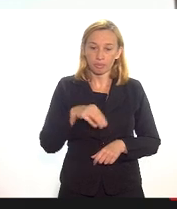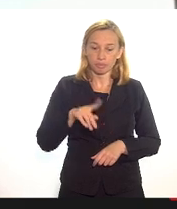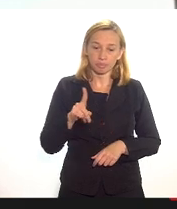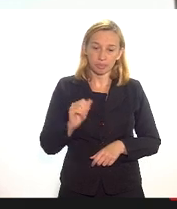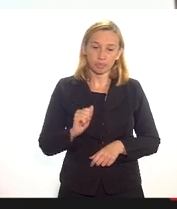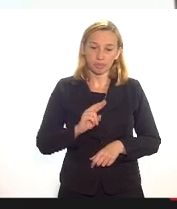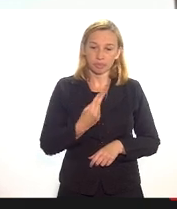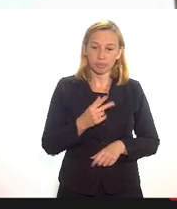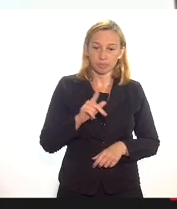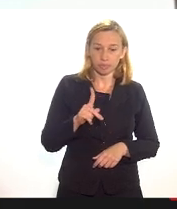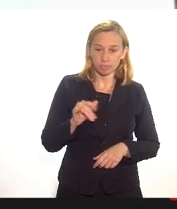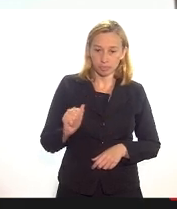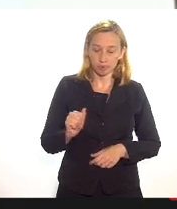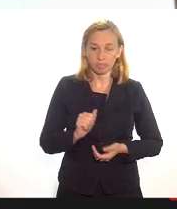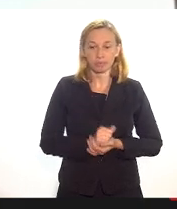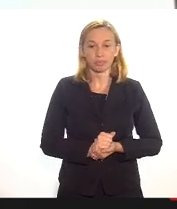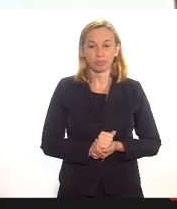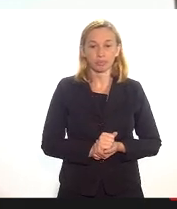IBP.